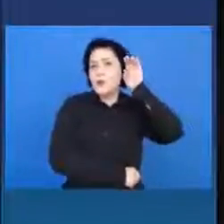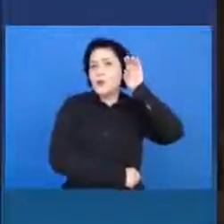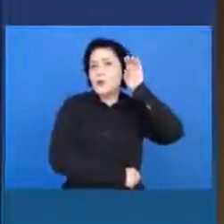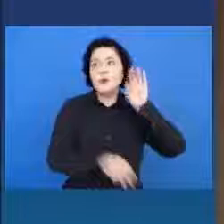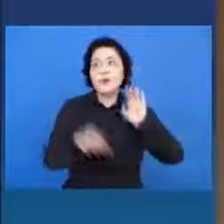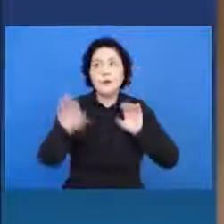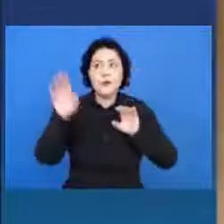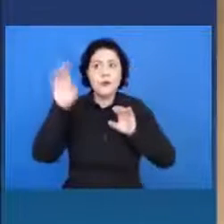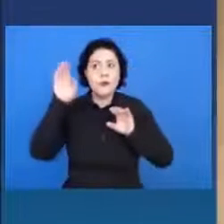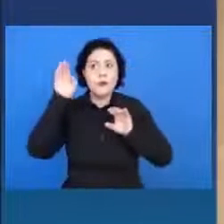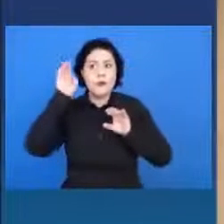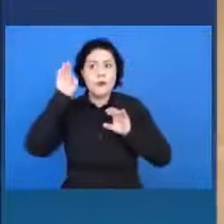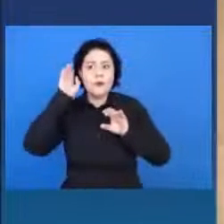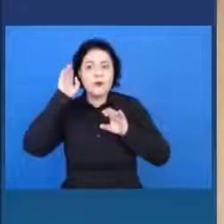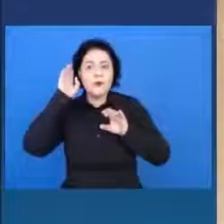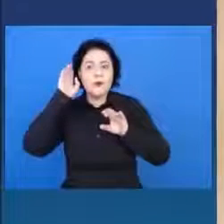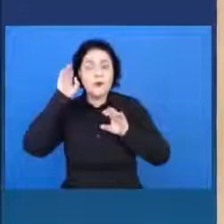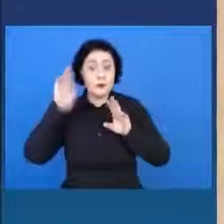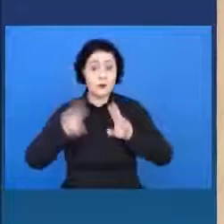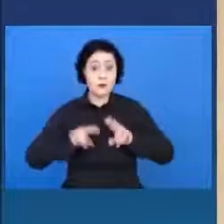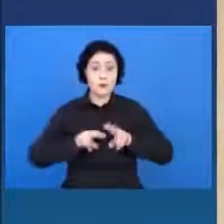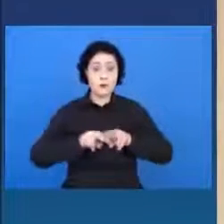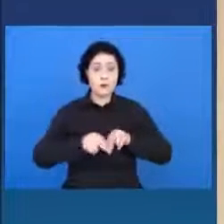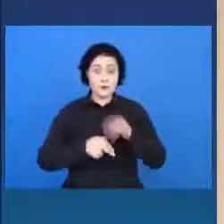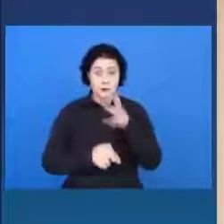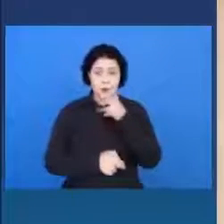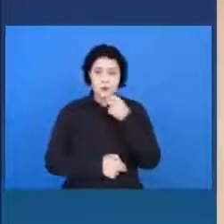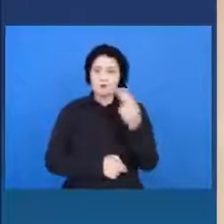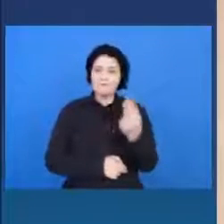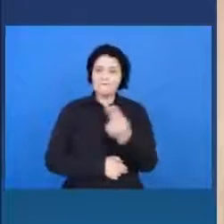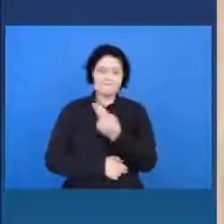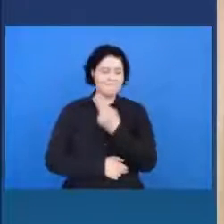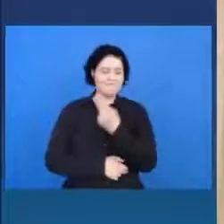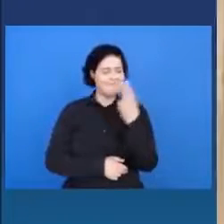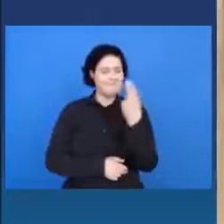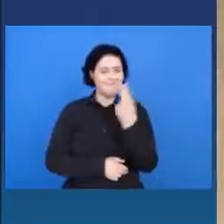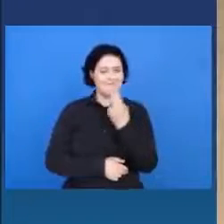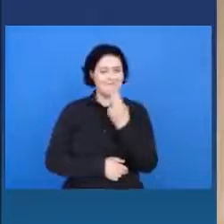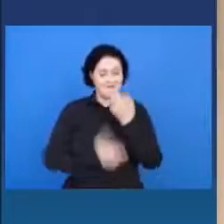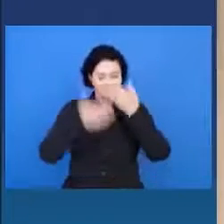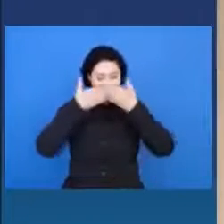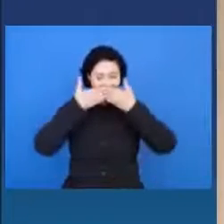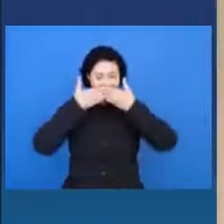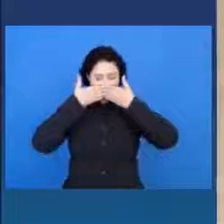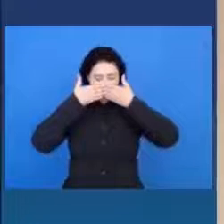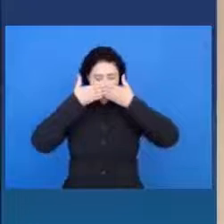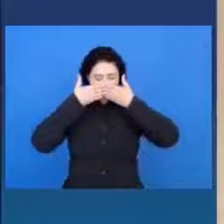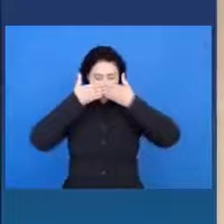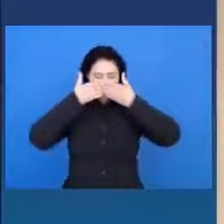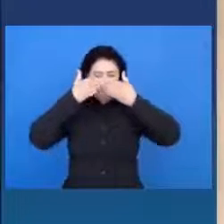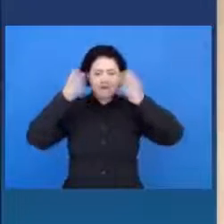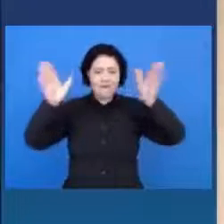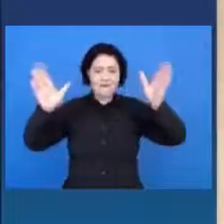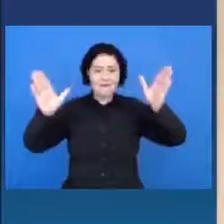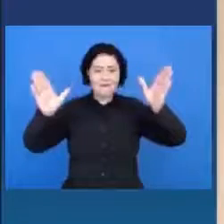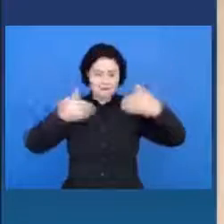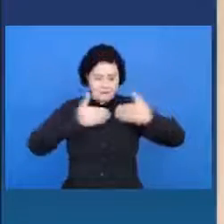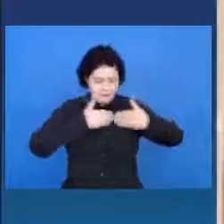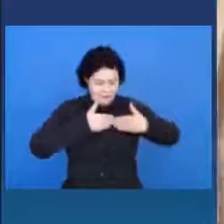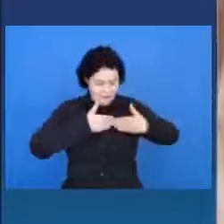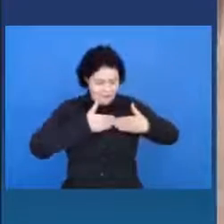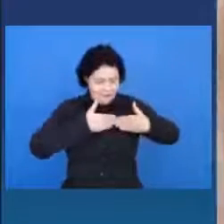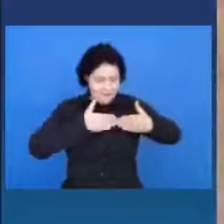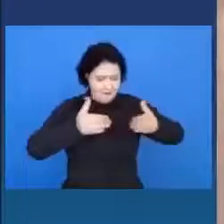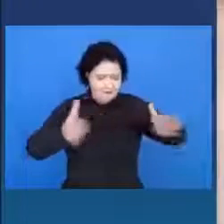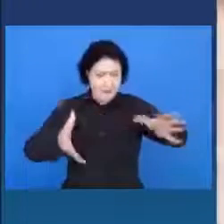e por isso não demoremos mais abrimos a janela da alma para Deus ele